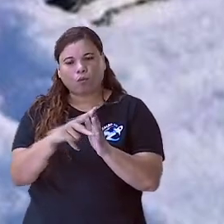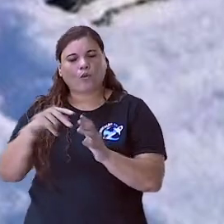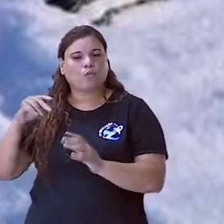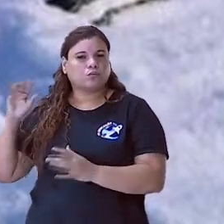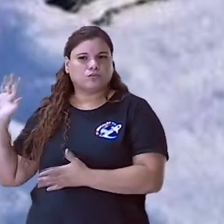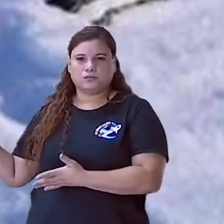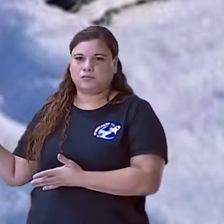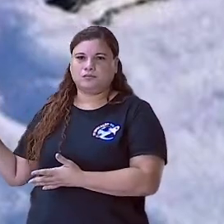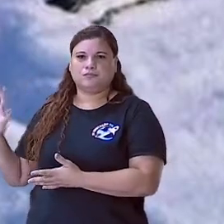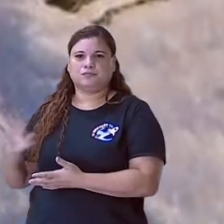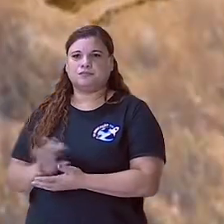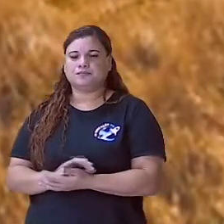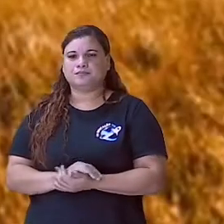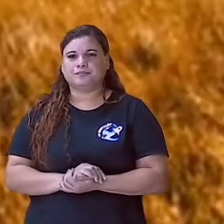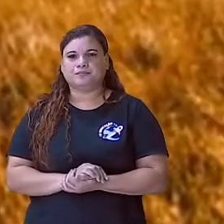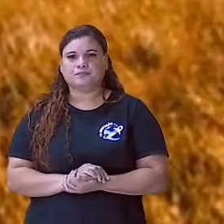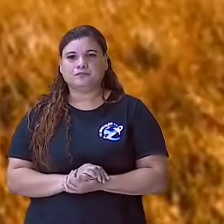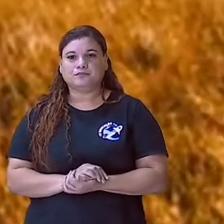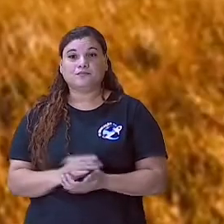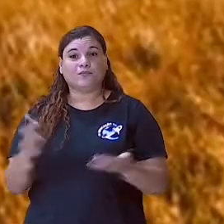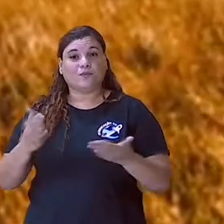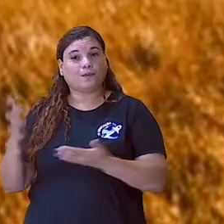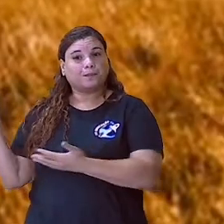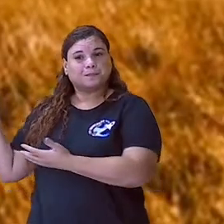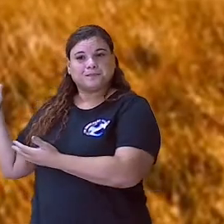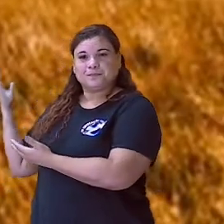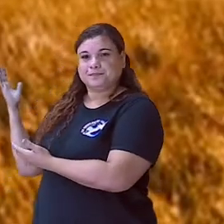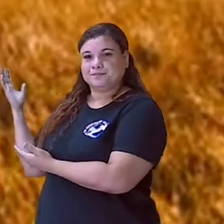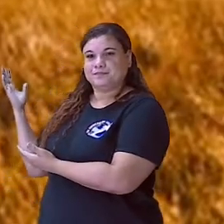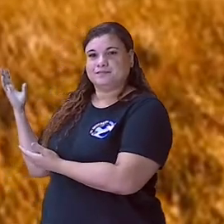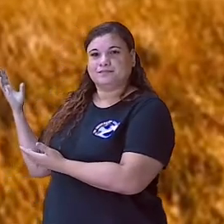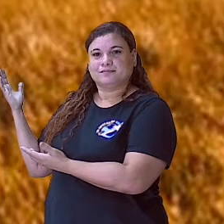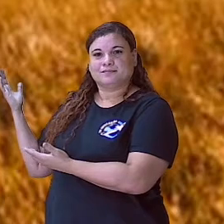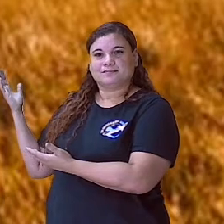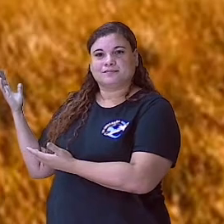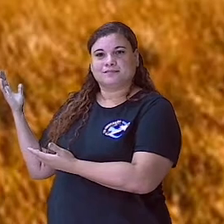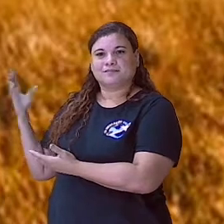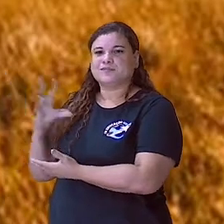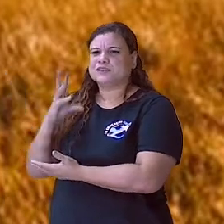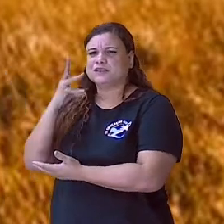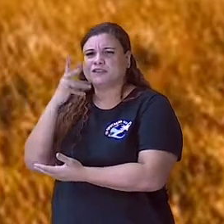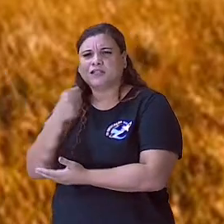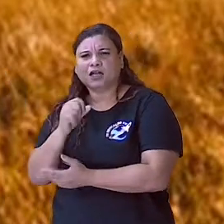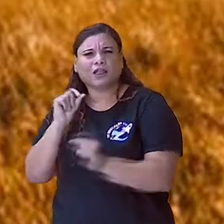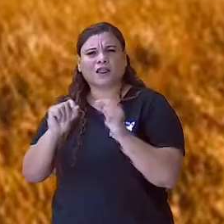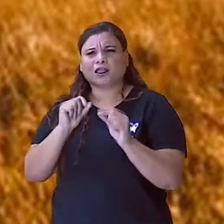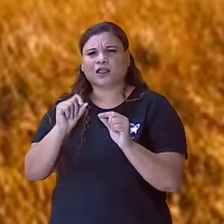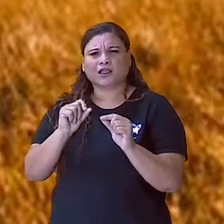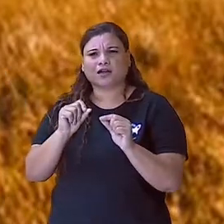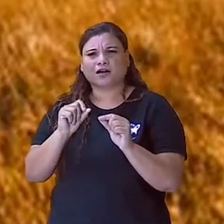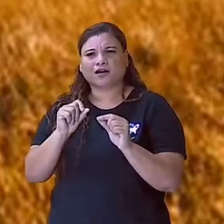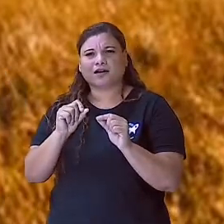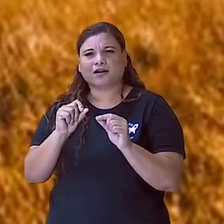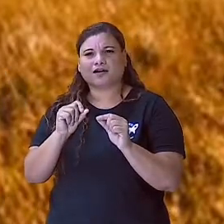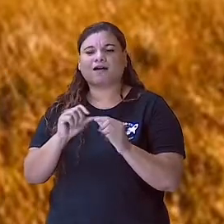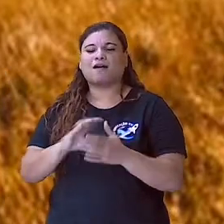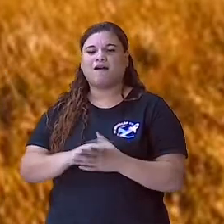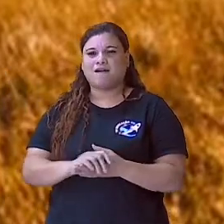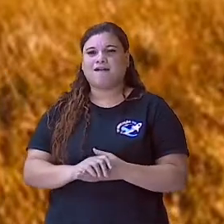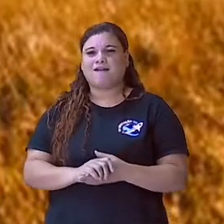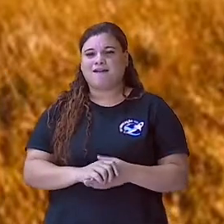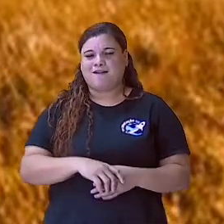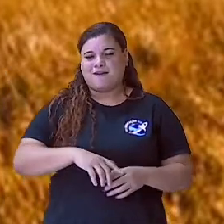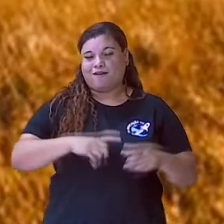Na nossa próxima imagem, nós vamos estar vendo os campos, as